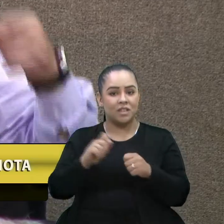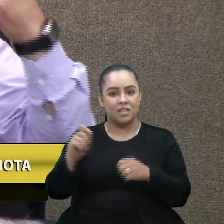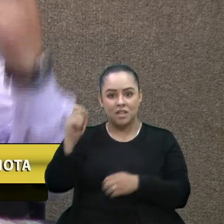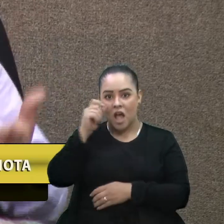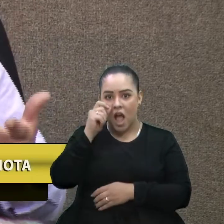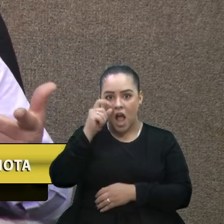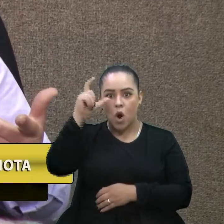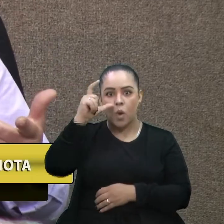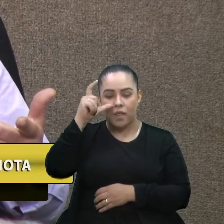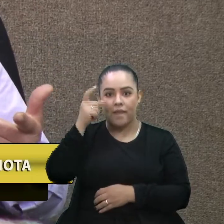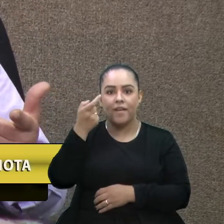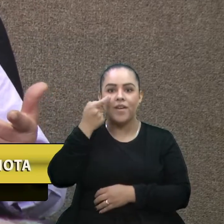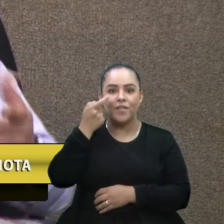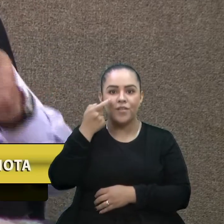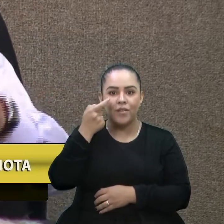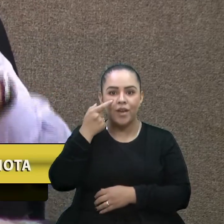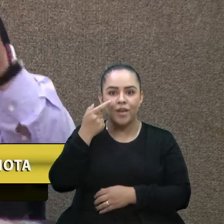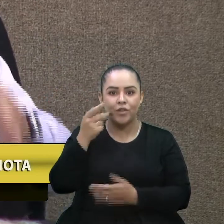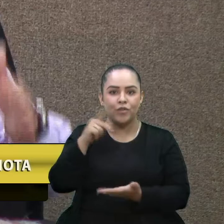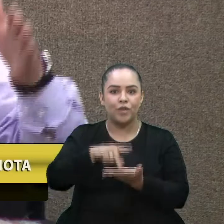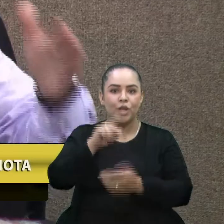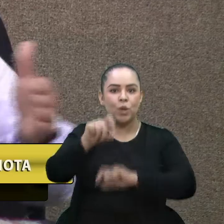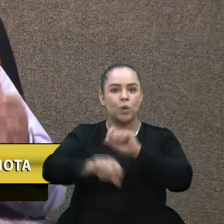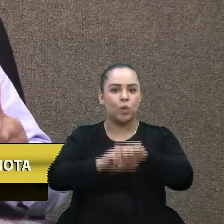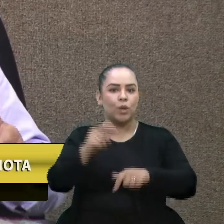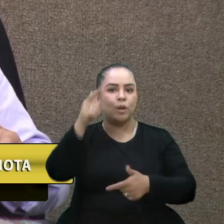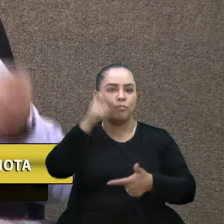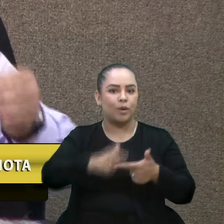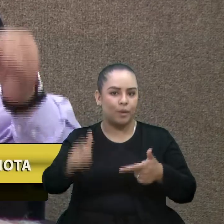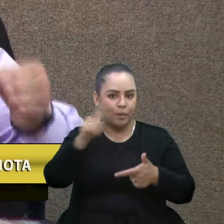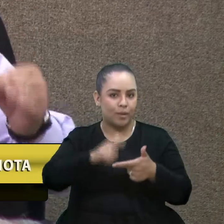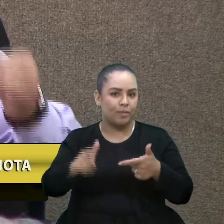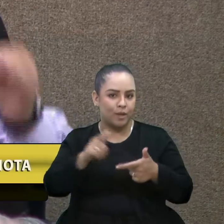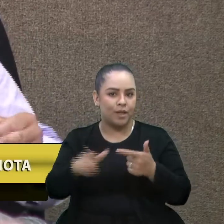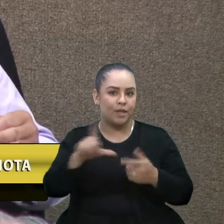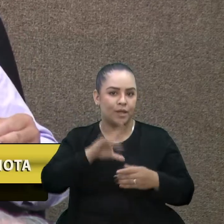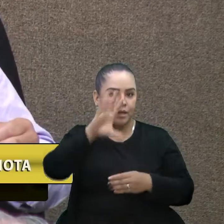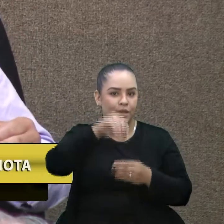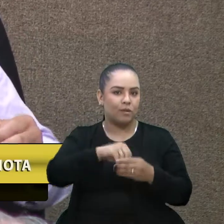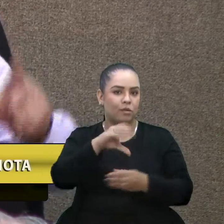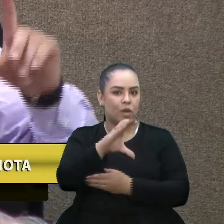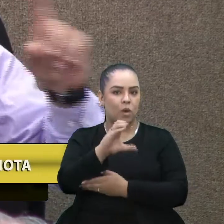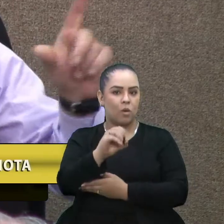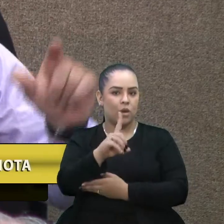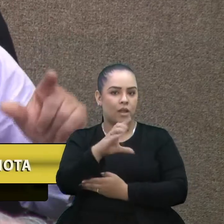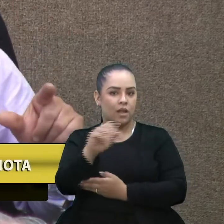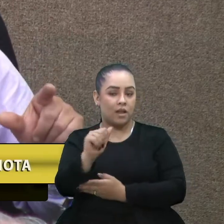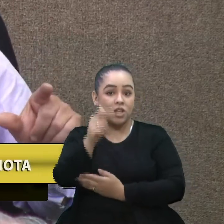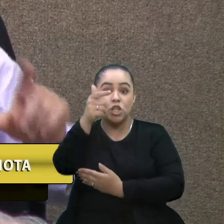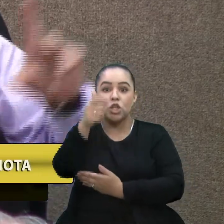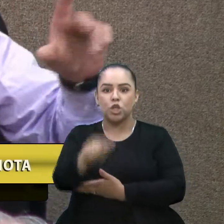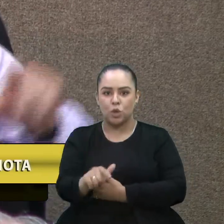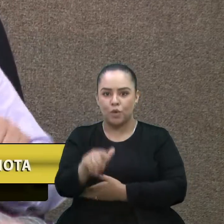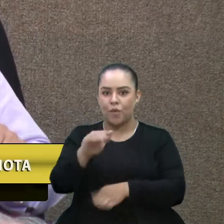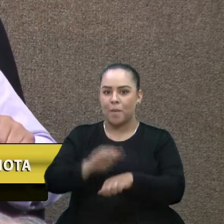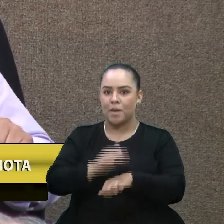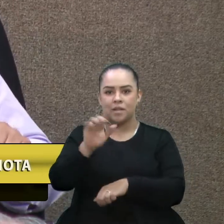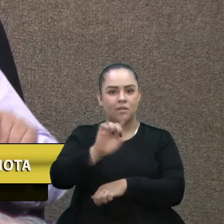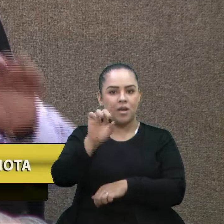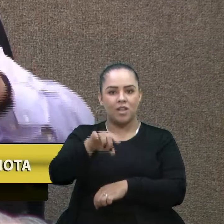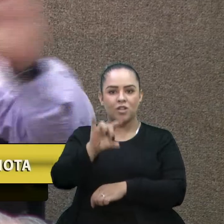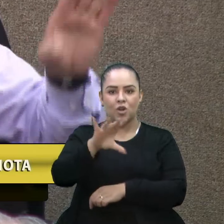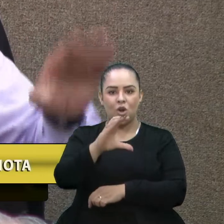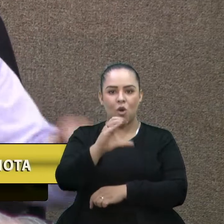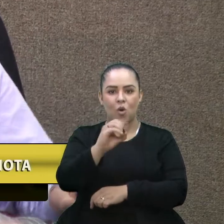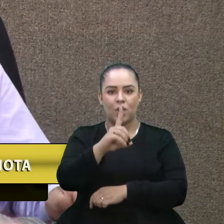e enxergar finalmente qual é o grande problema que tem dentro da Codeca. E vou mais, não é na Codeca,